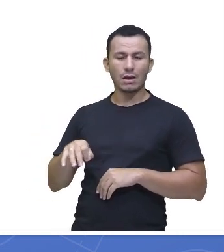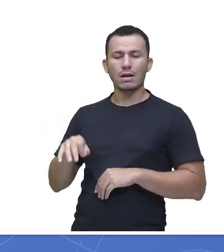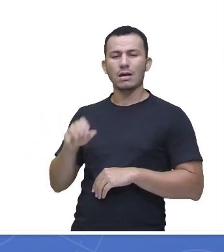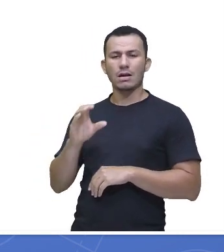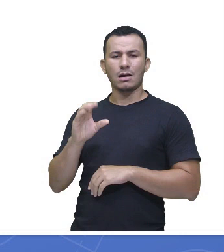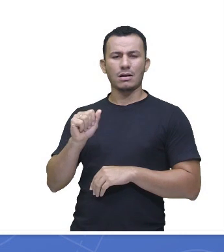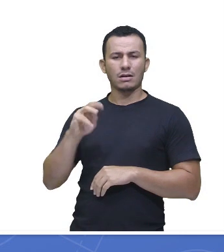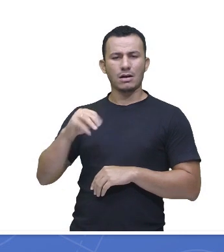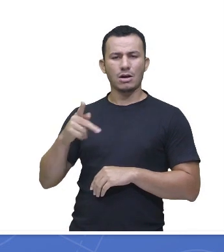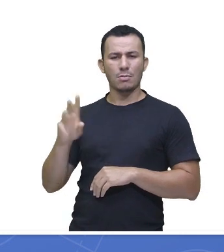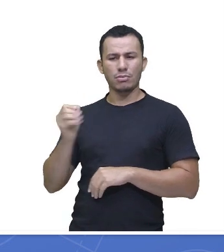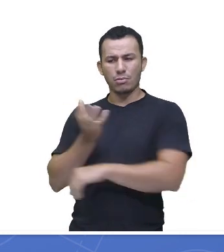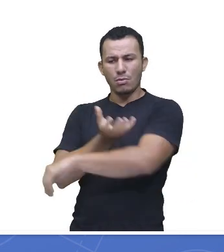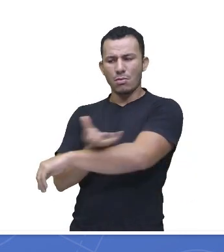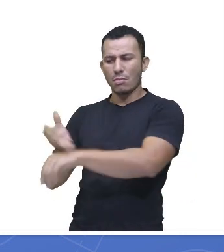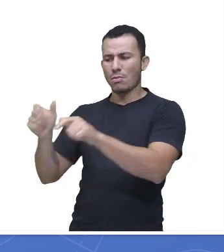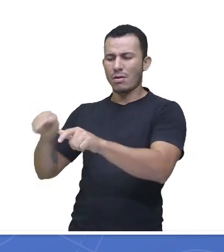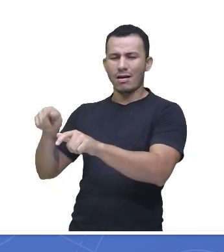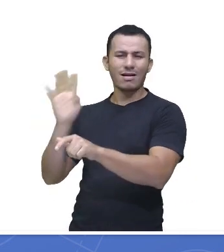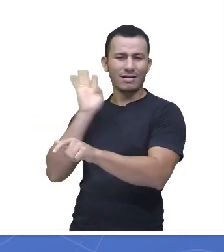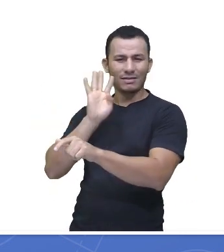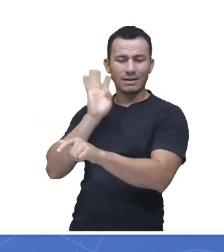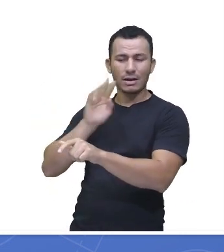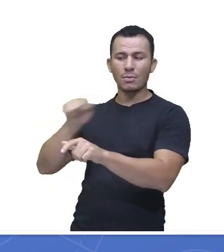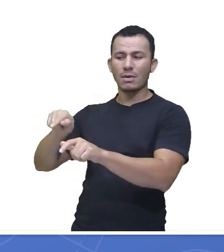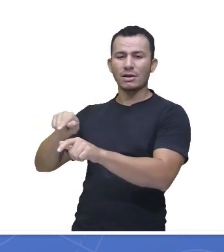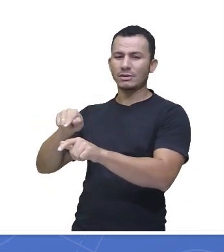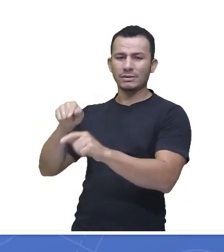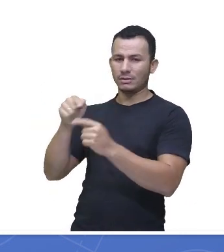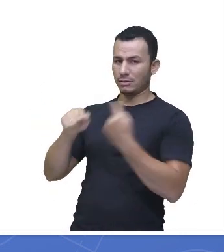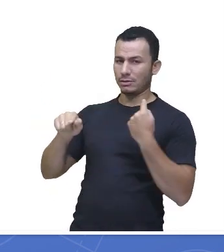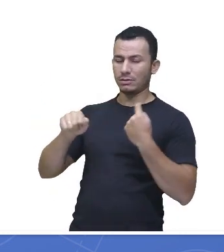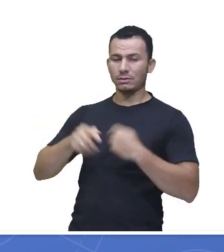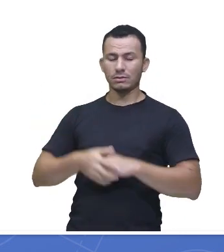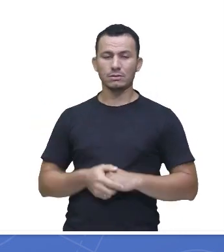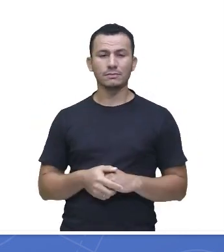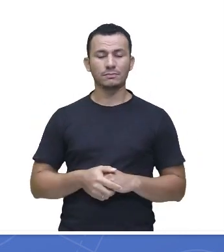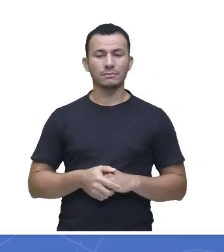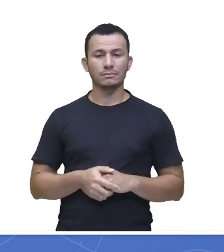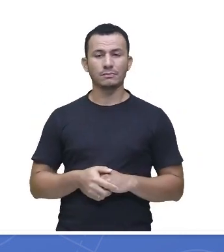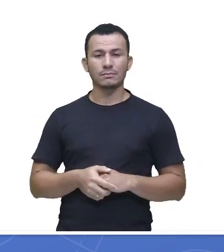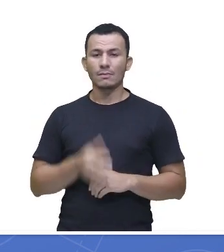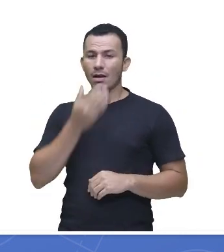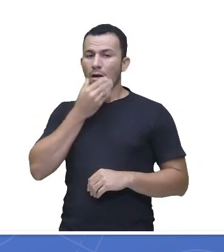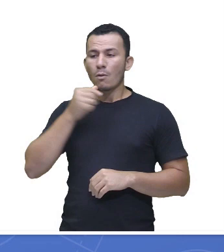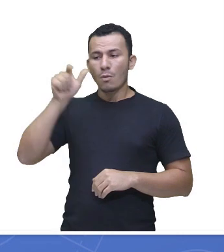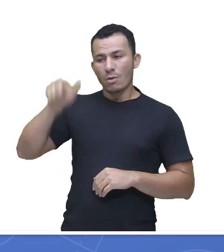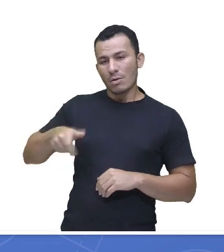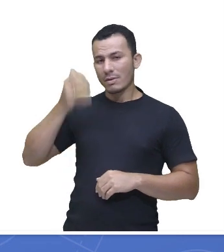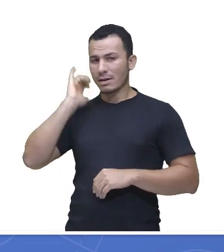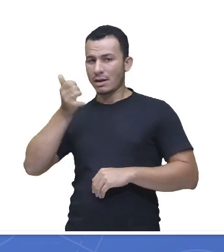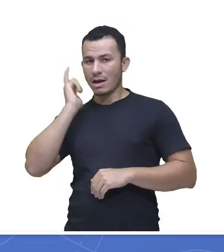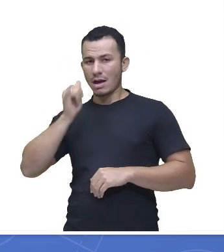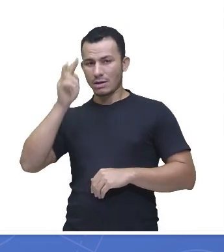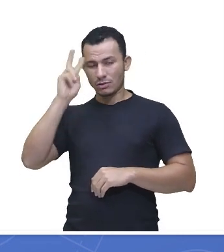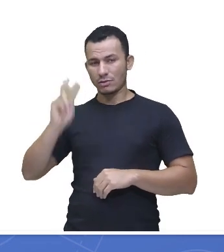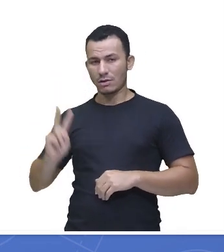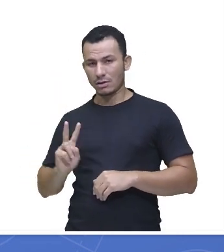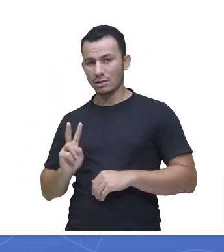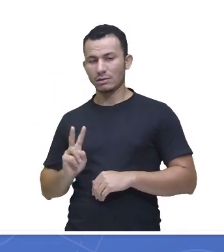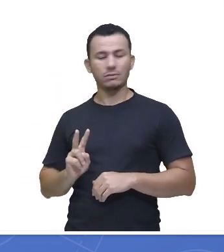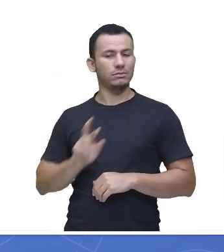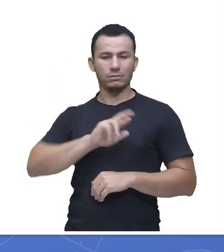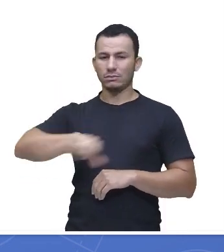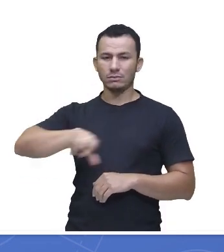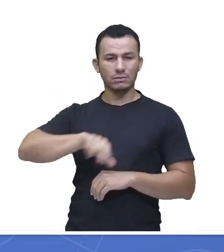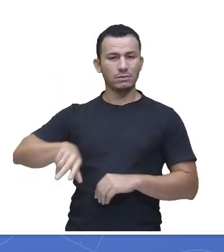escondidos, que é o espaço, o lugar ótimo, mas não é esse o foco. No narrador da narrativa? Não, não mesmo,